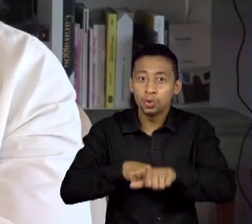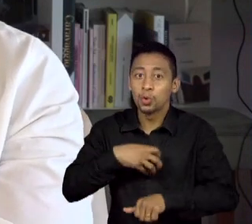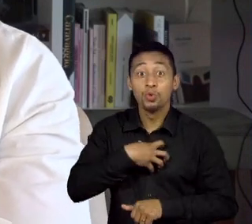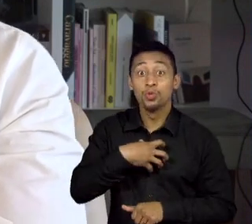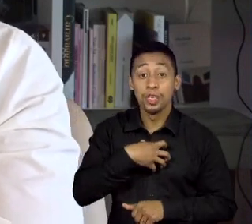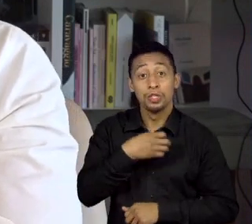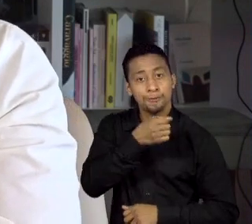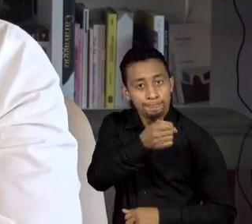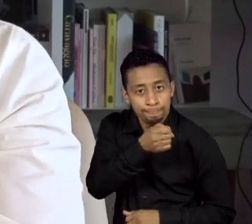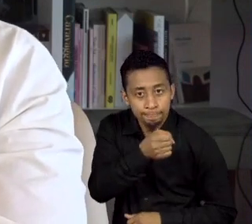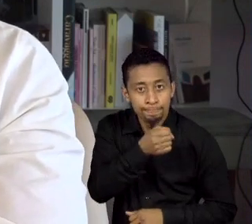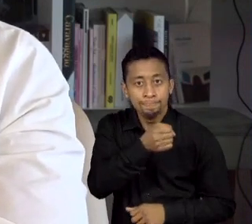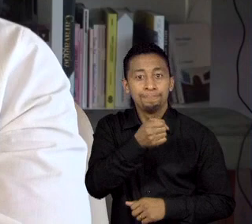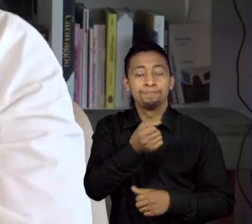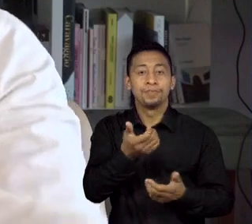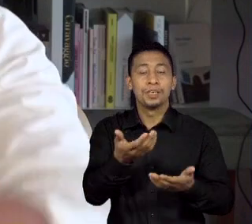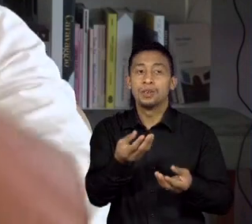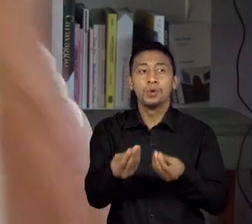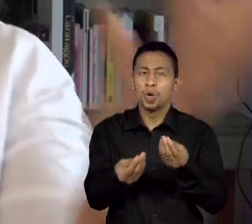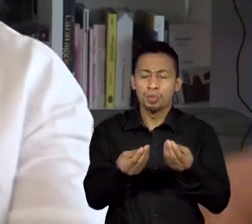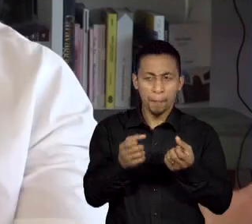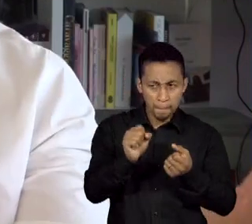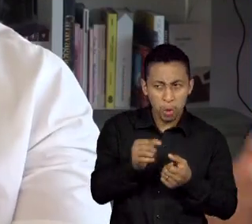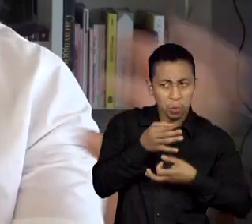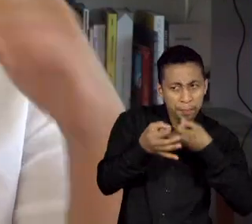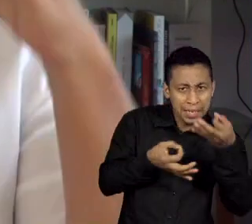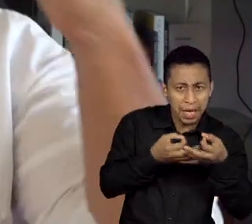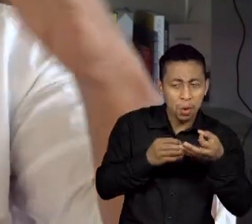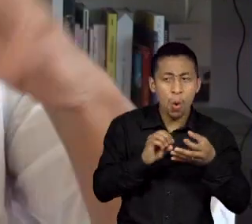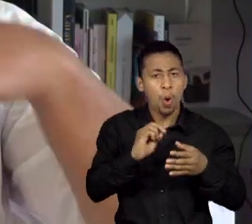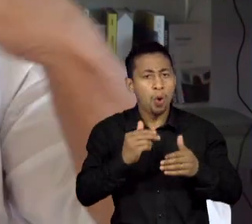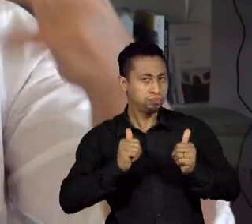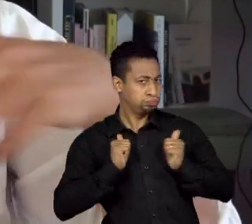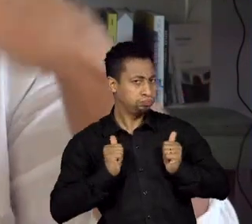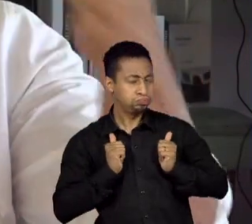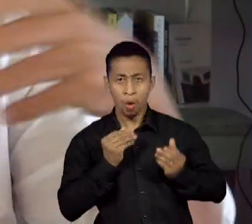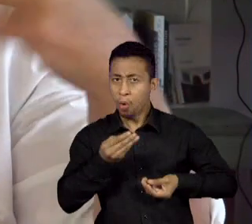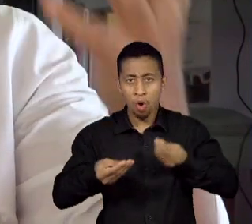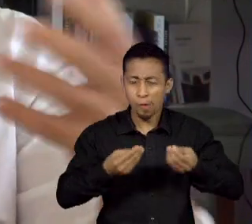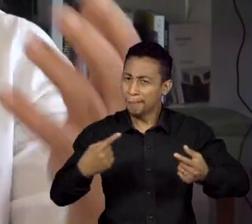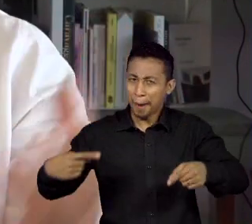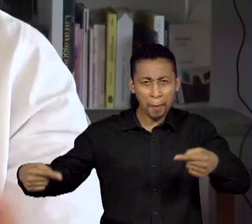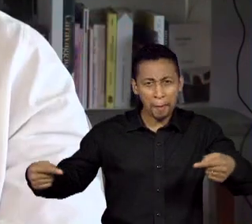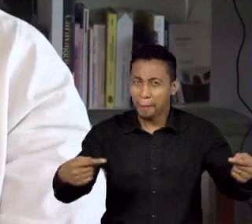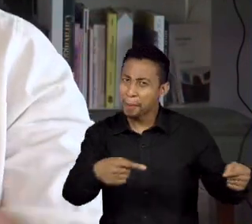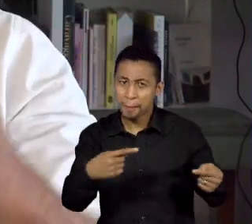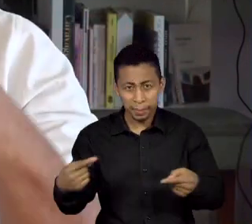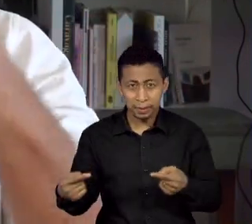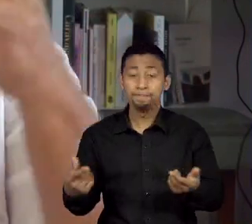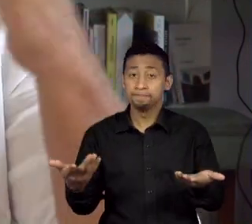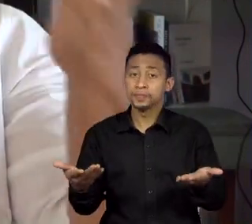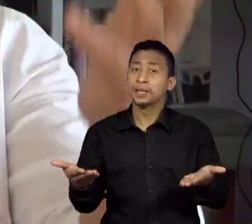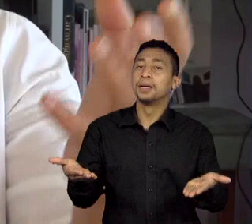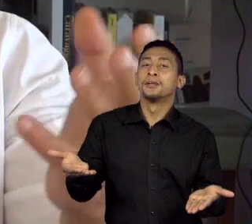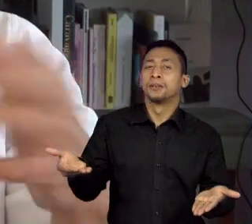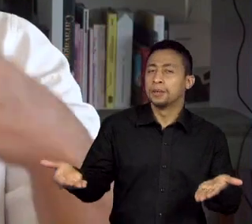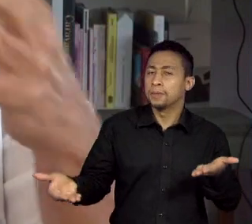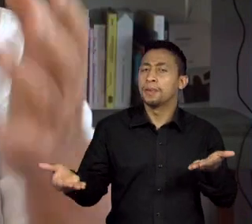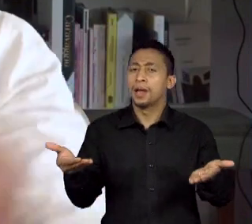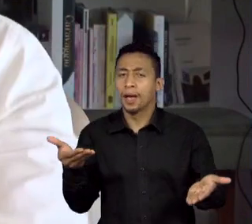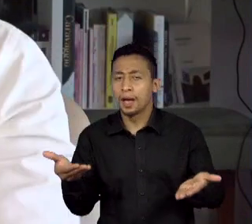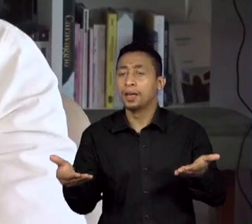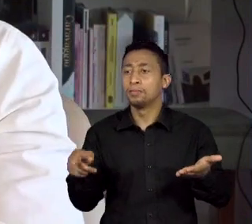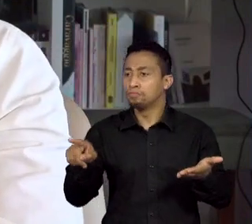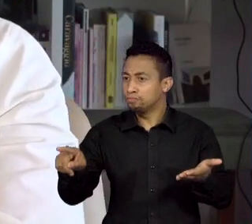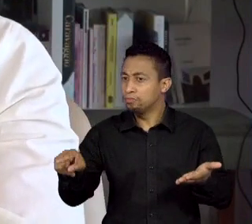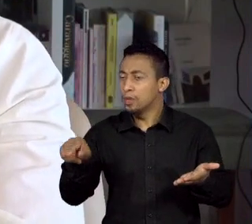o jornalismo pode ser isento ou não, uns defendendo o equilíbrio, que o debate equilibrado, o melhor de cada um e o